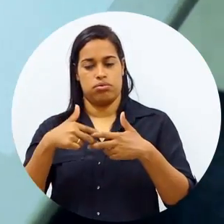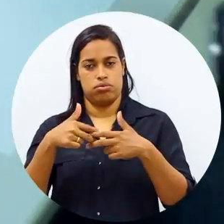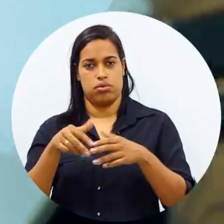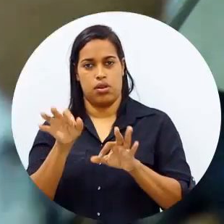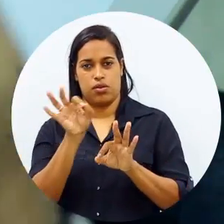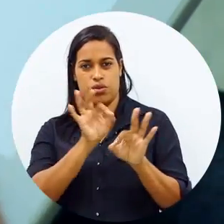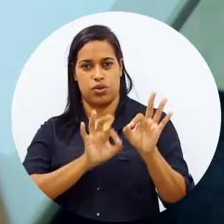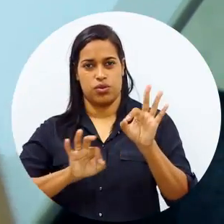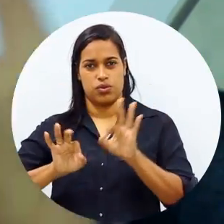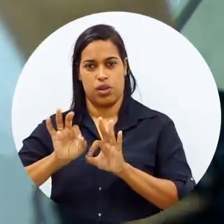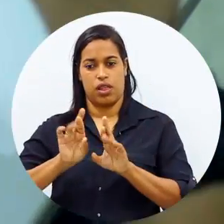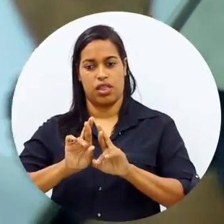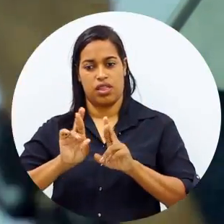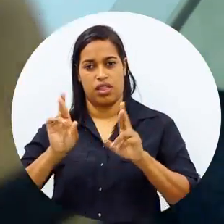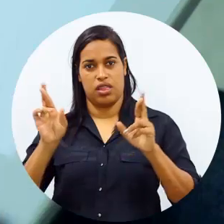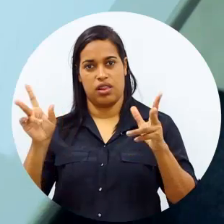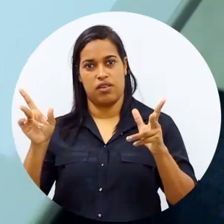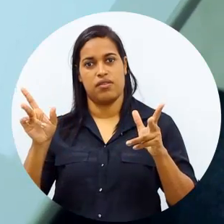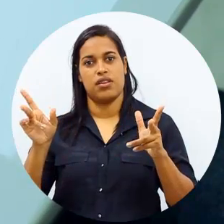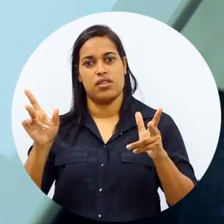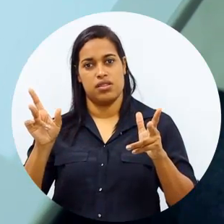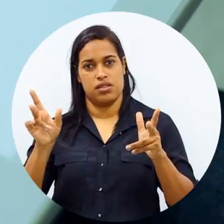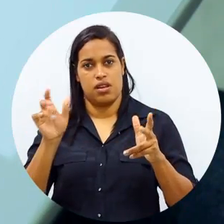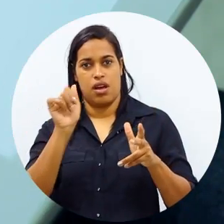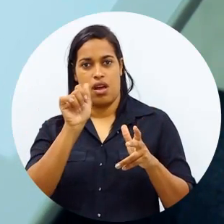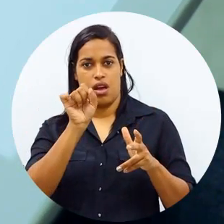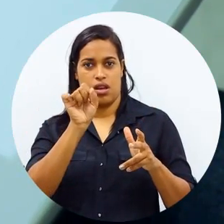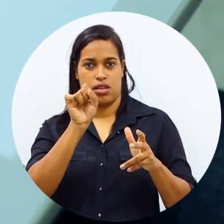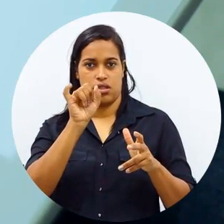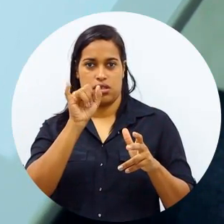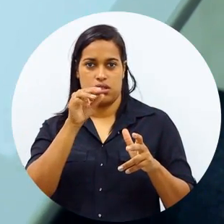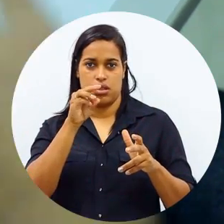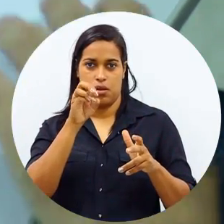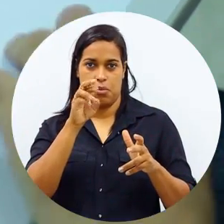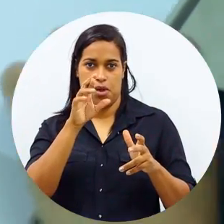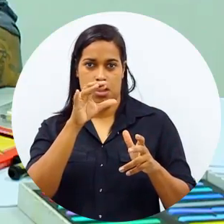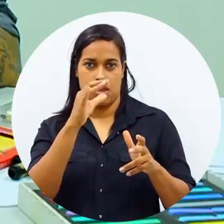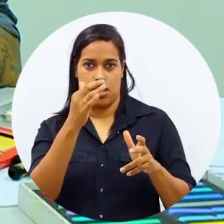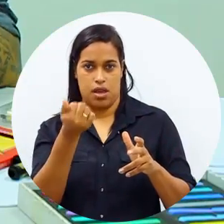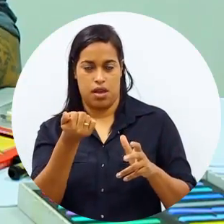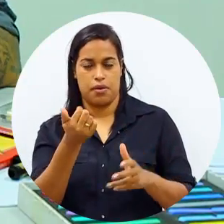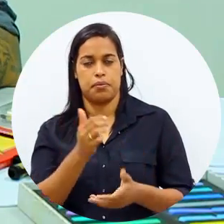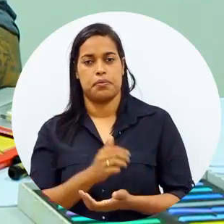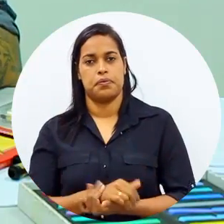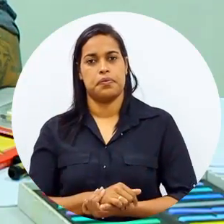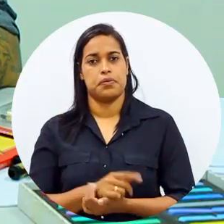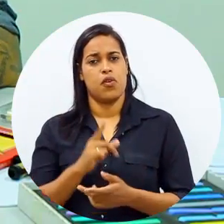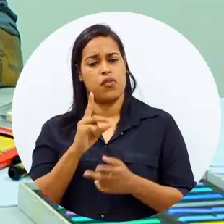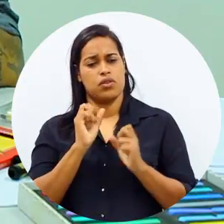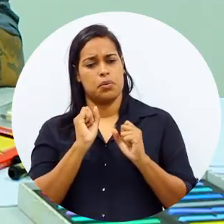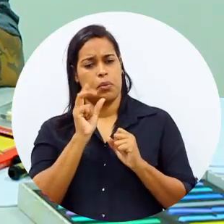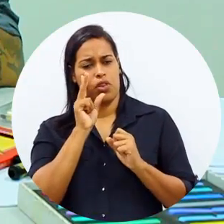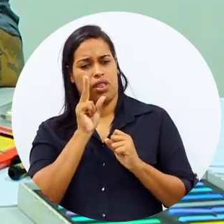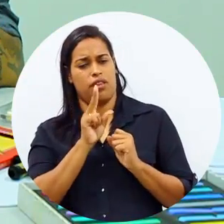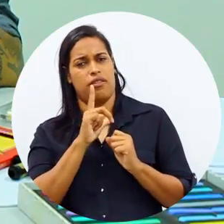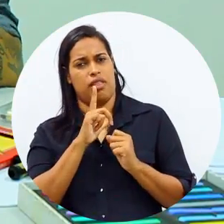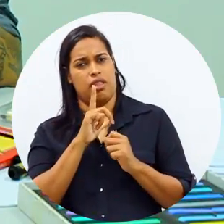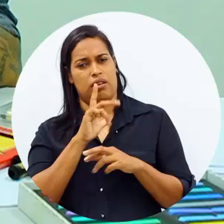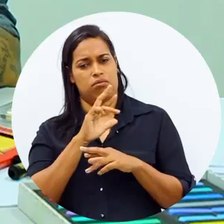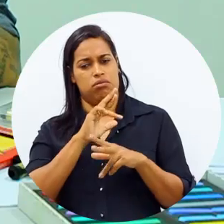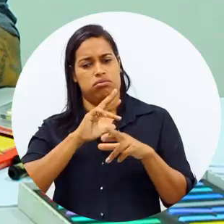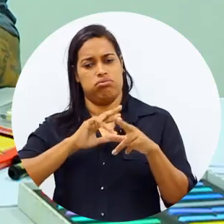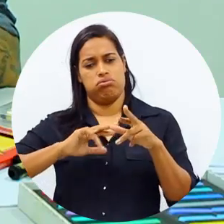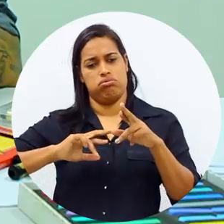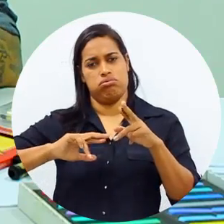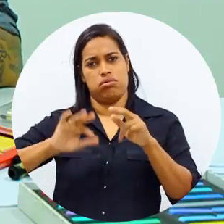composição assimétrica em uma posição assimétrica. Como você pode ver,